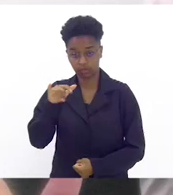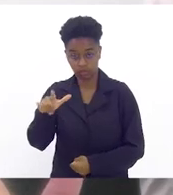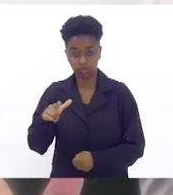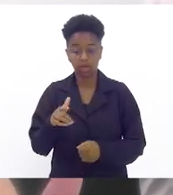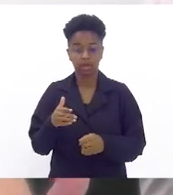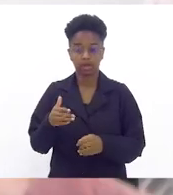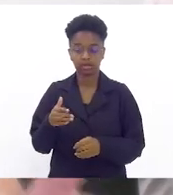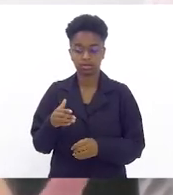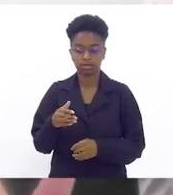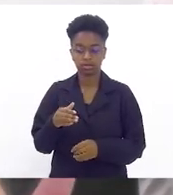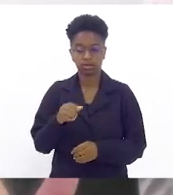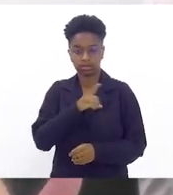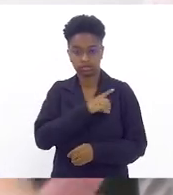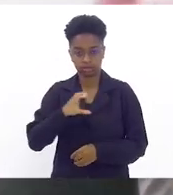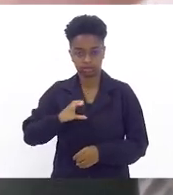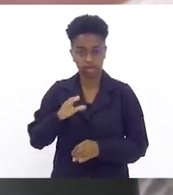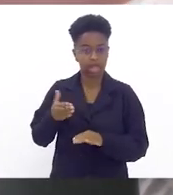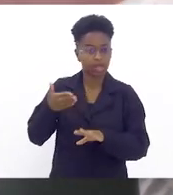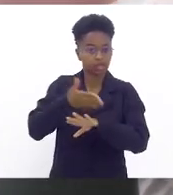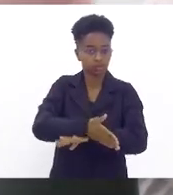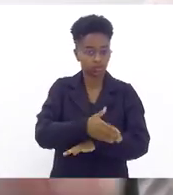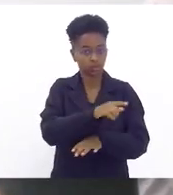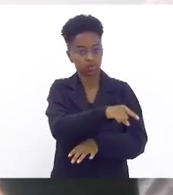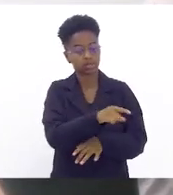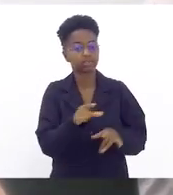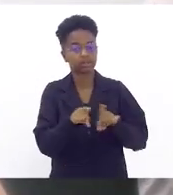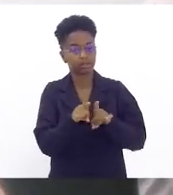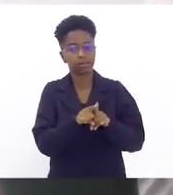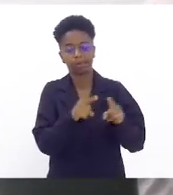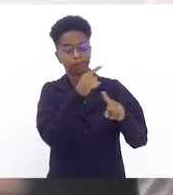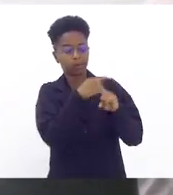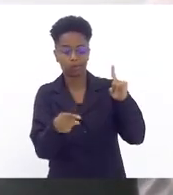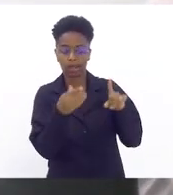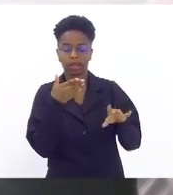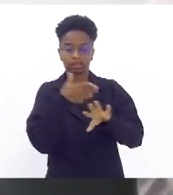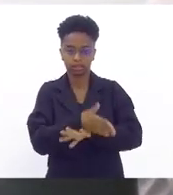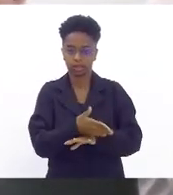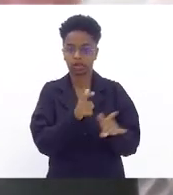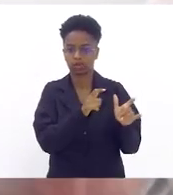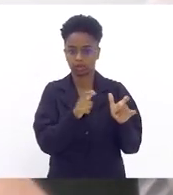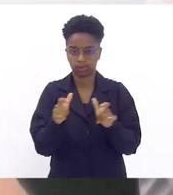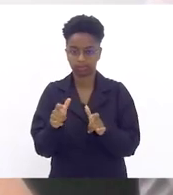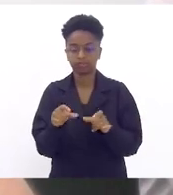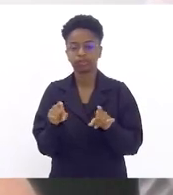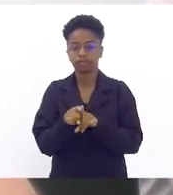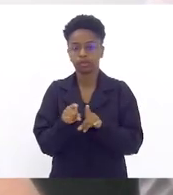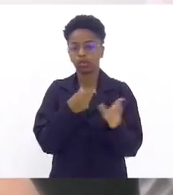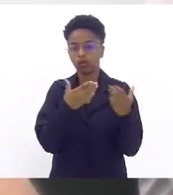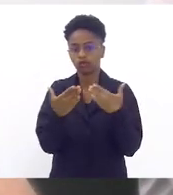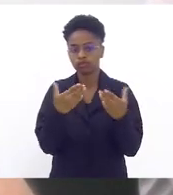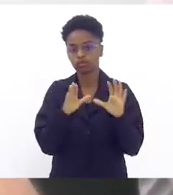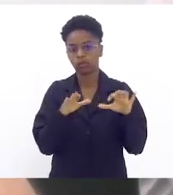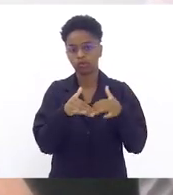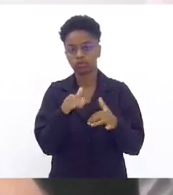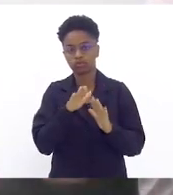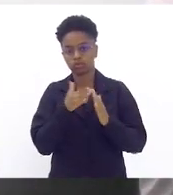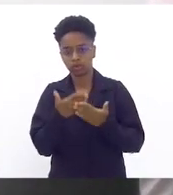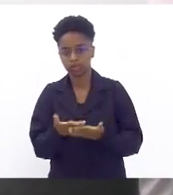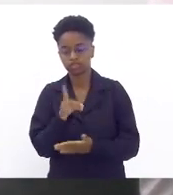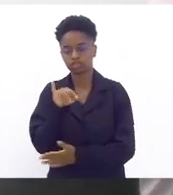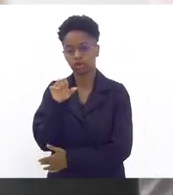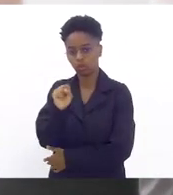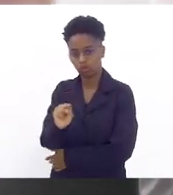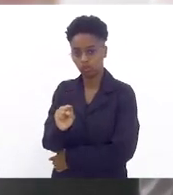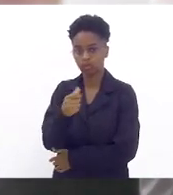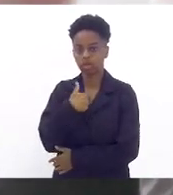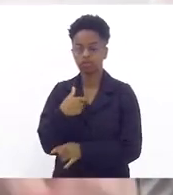totalmente casarão na mesma data o deputado Flávio Serafim esteve na escola para uma conversa com a comunidade no dia 8 de março